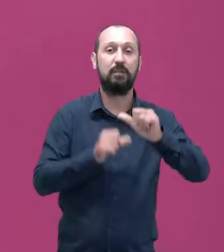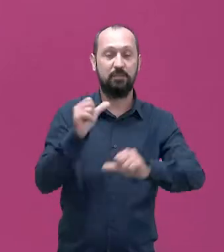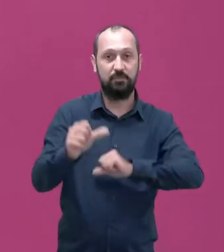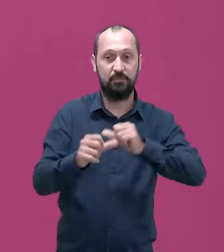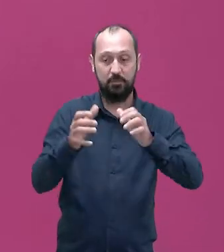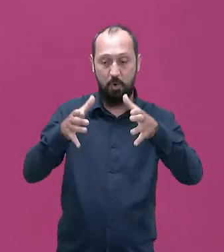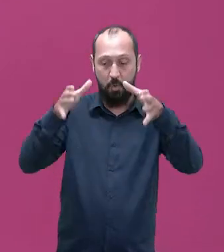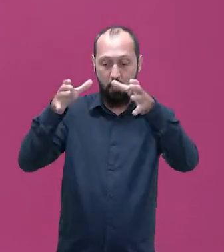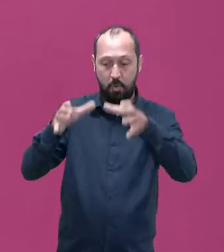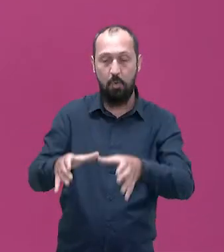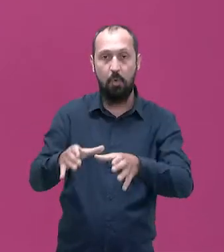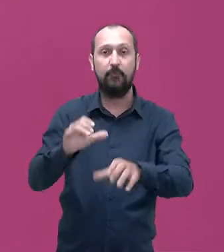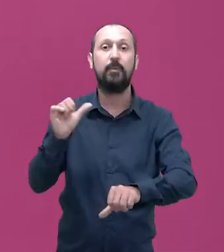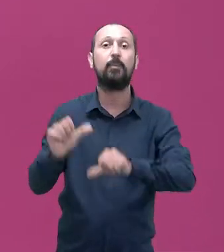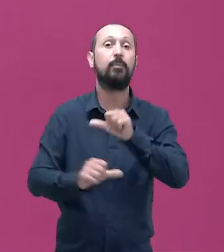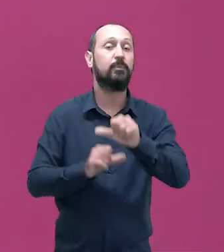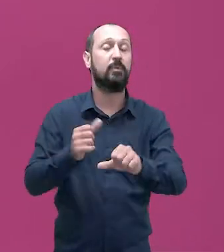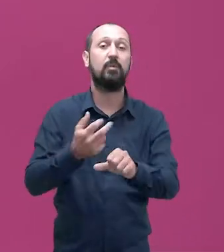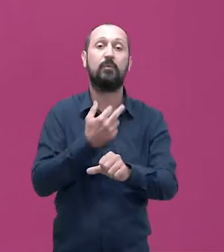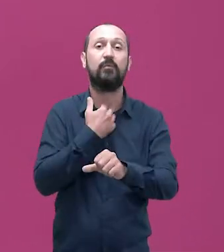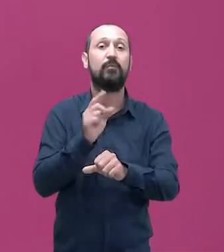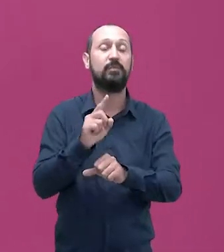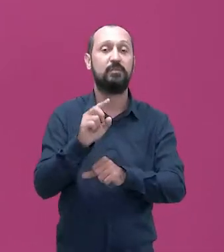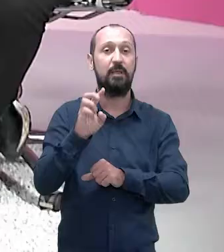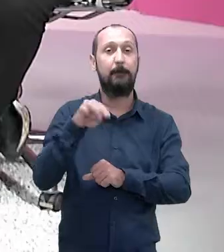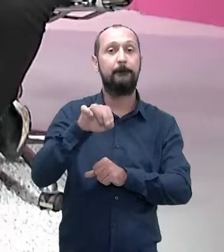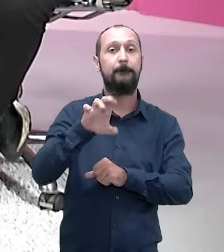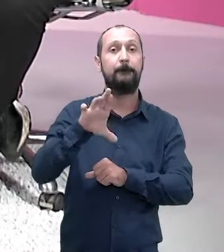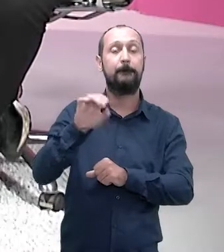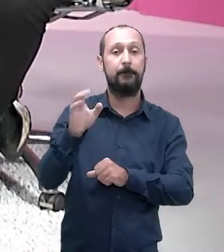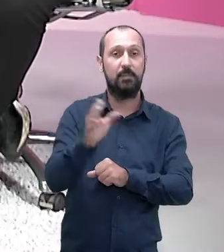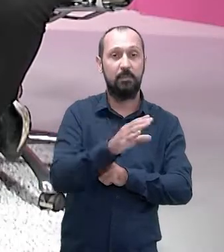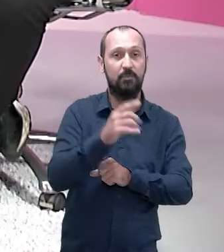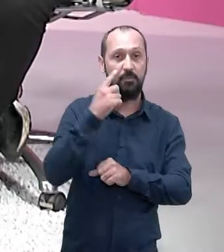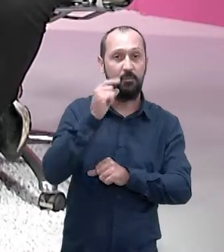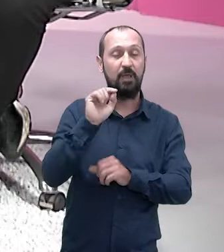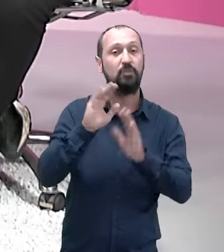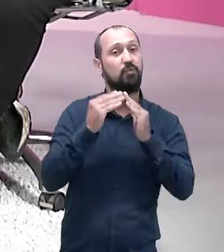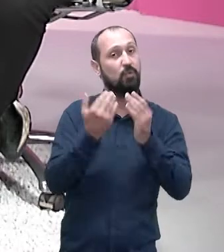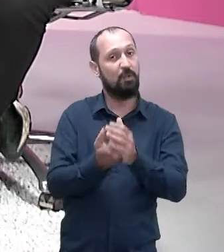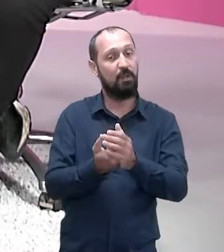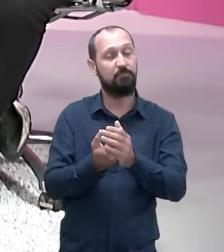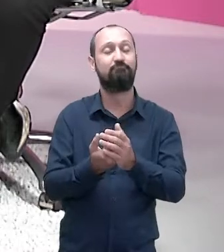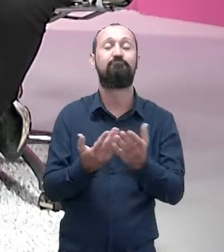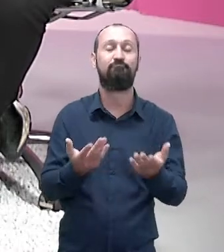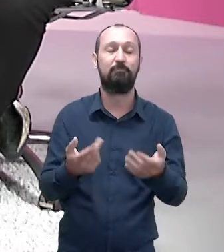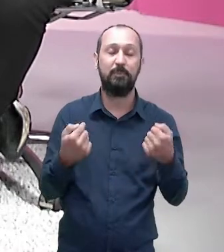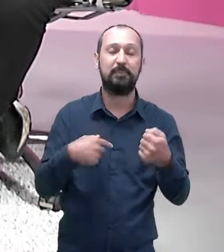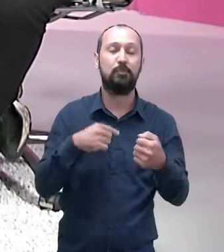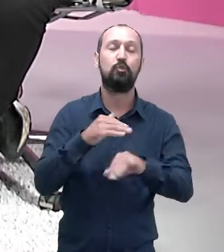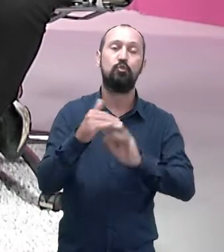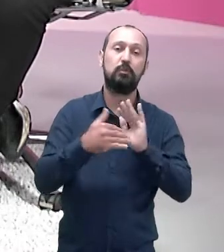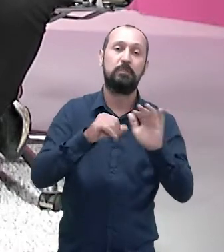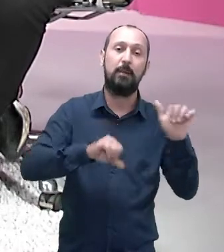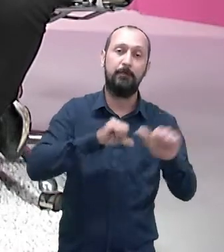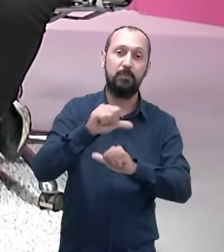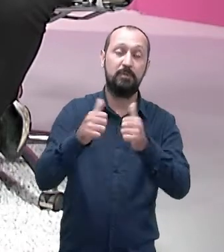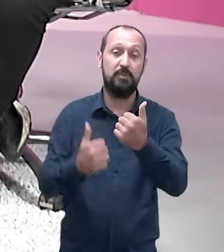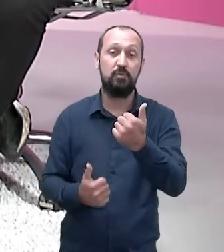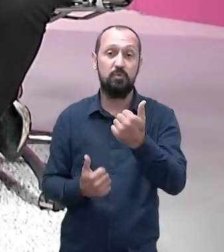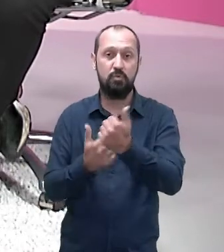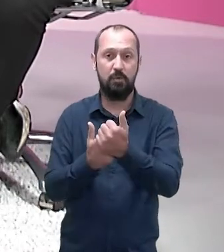transformação dessa carroceria, que o veículo não vai ser mais micro-ônibus, ele vai ser veículo de transporte escolar. Então, todo